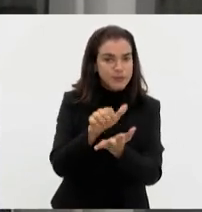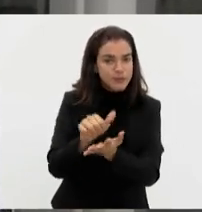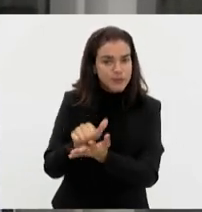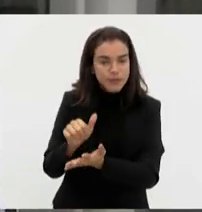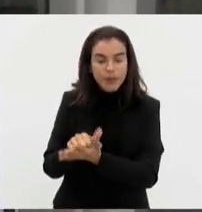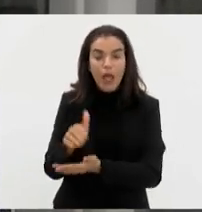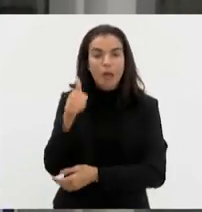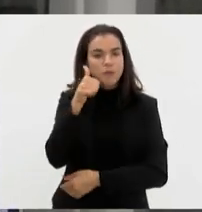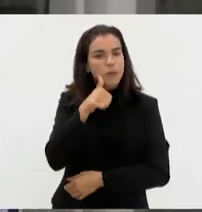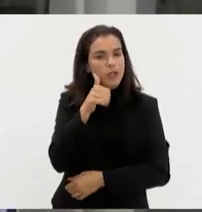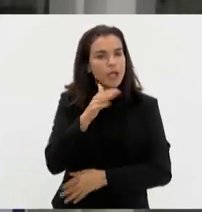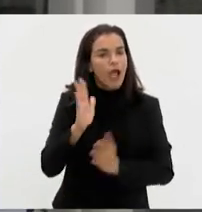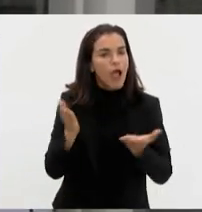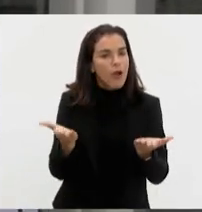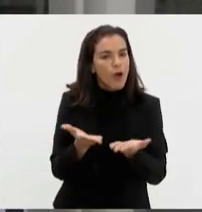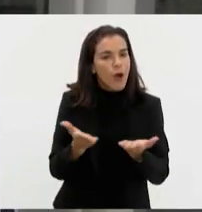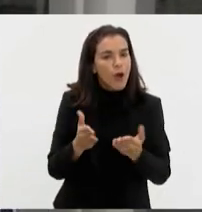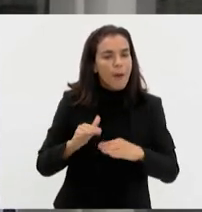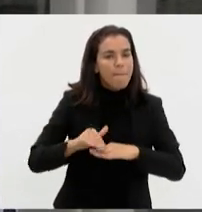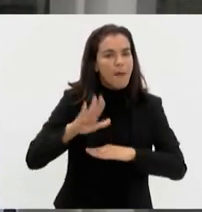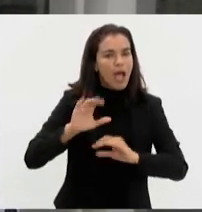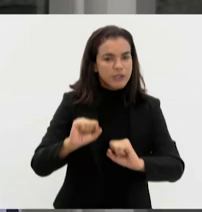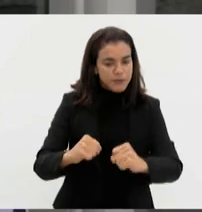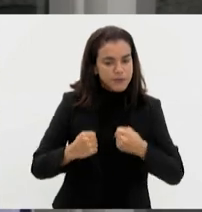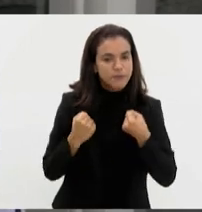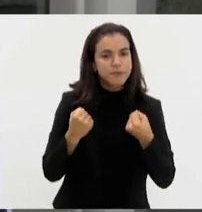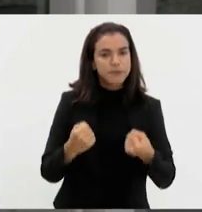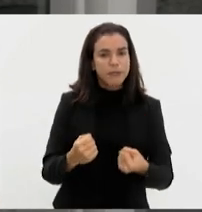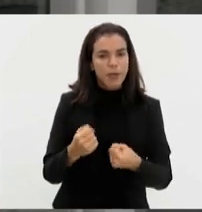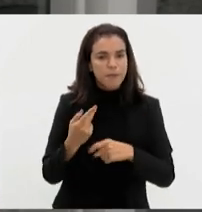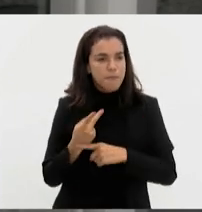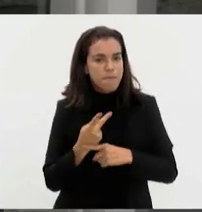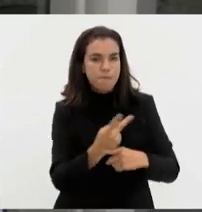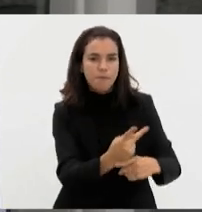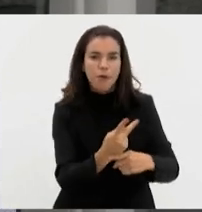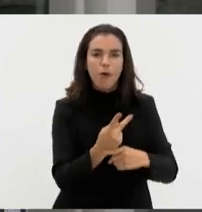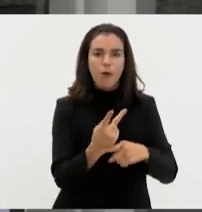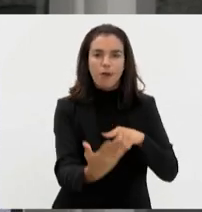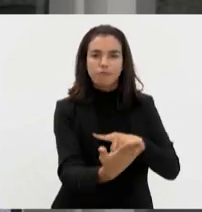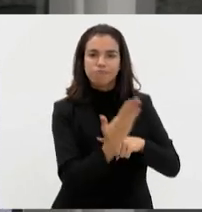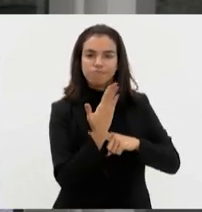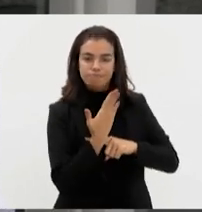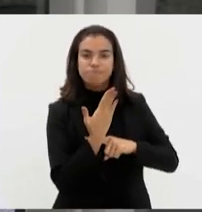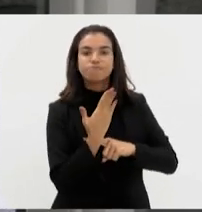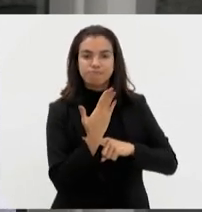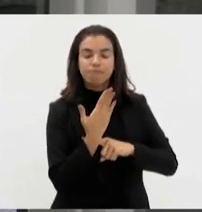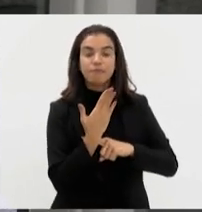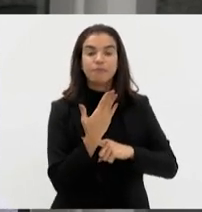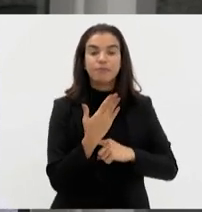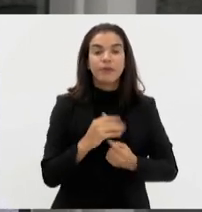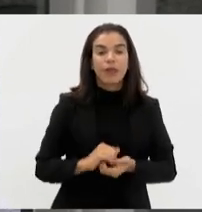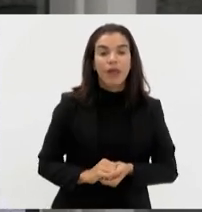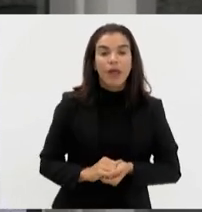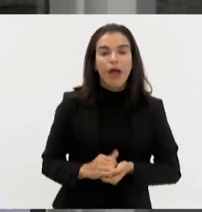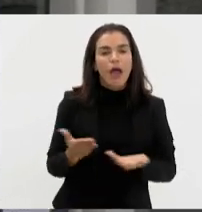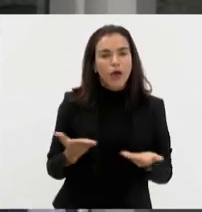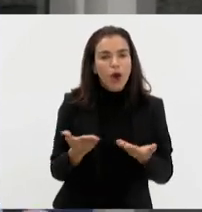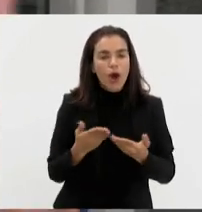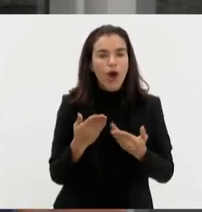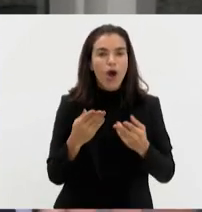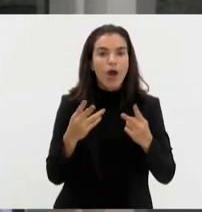que essas mulheres estão se fortalecendo e procurando ajuda, portanto, né, a gente está vendo